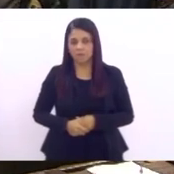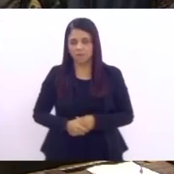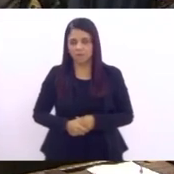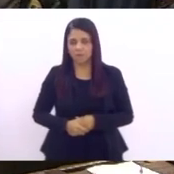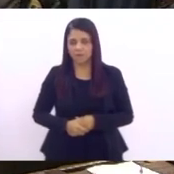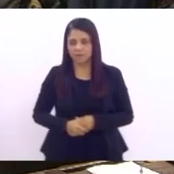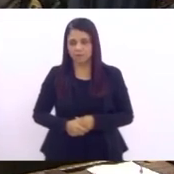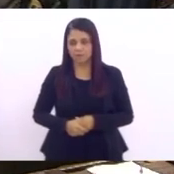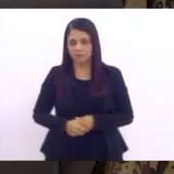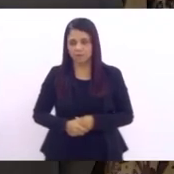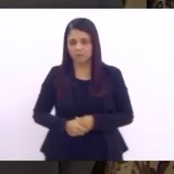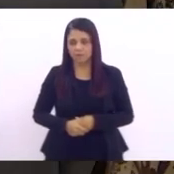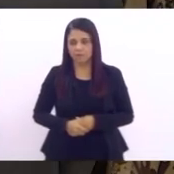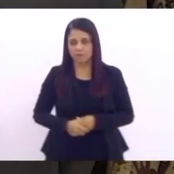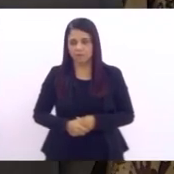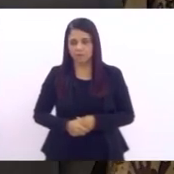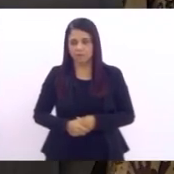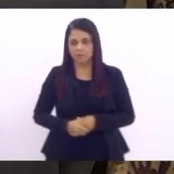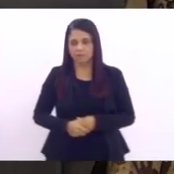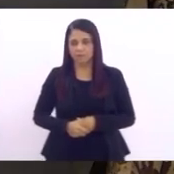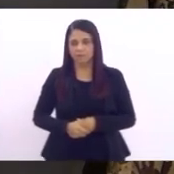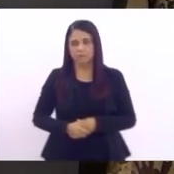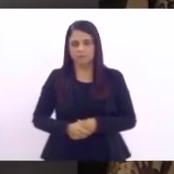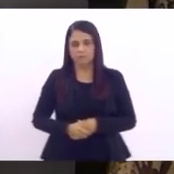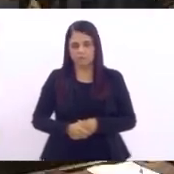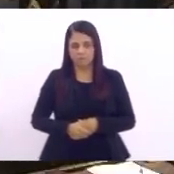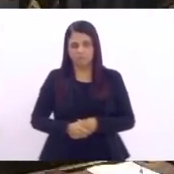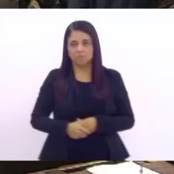no meu entendimento, é um excelente projeto.